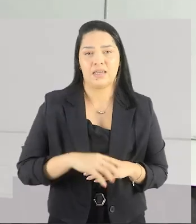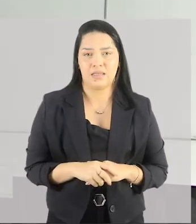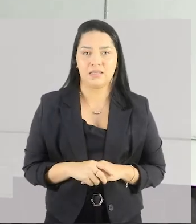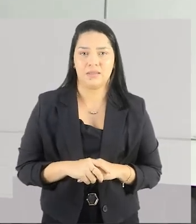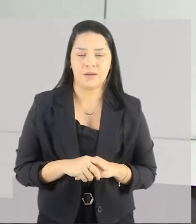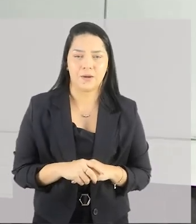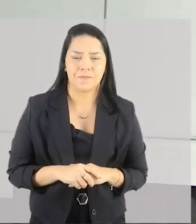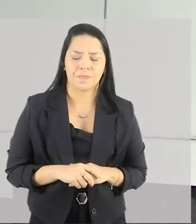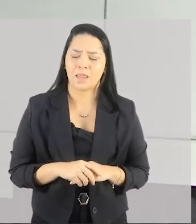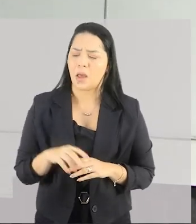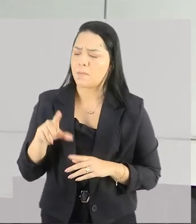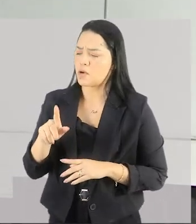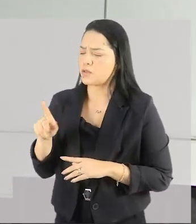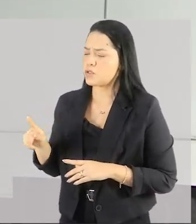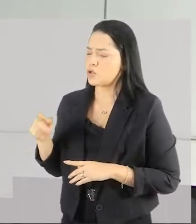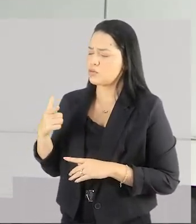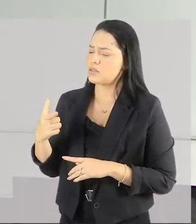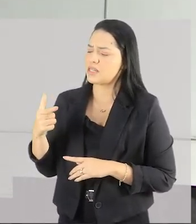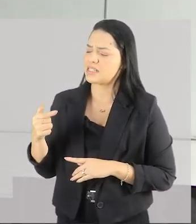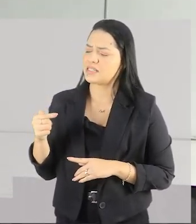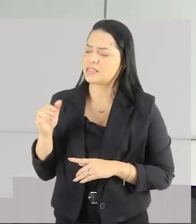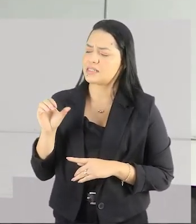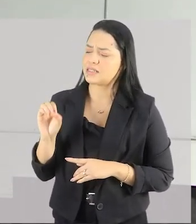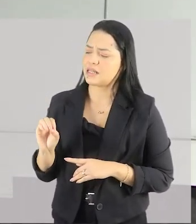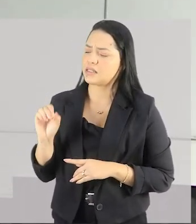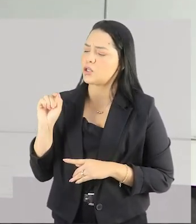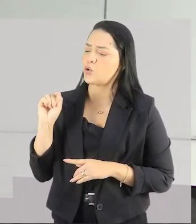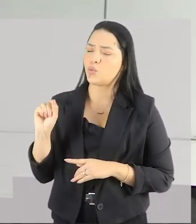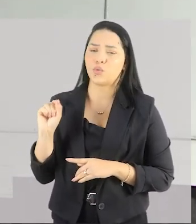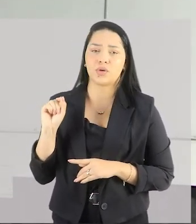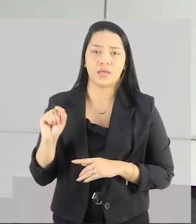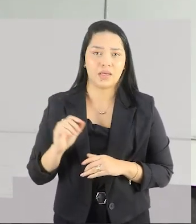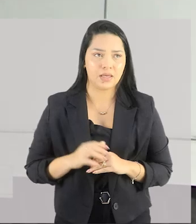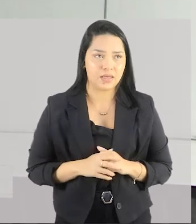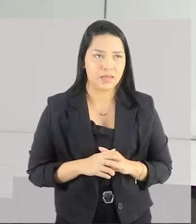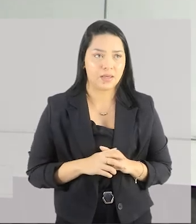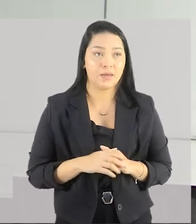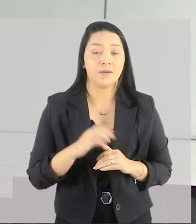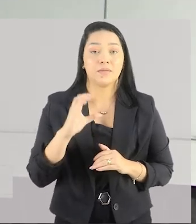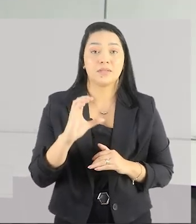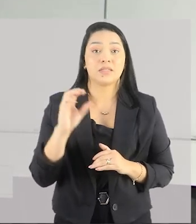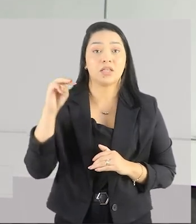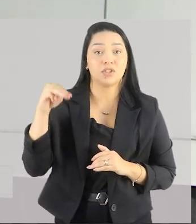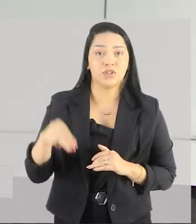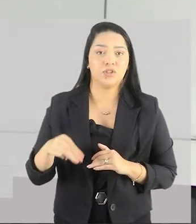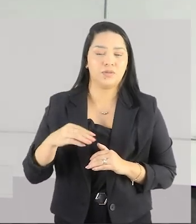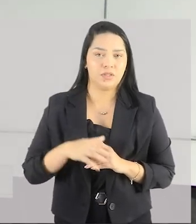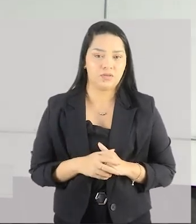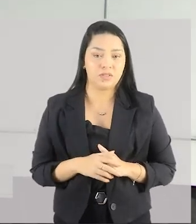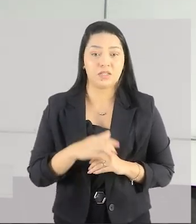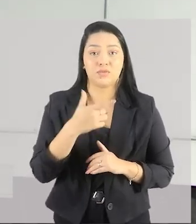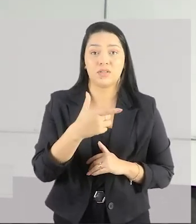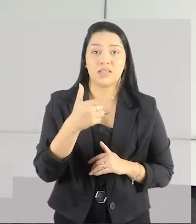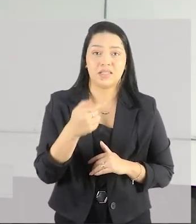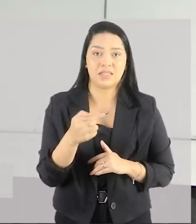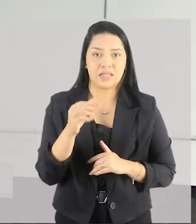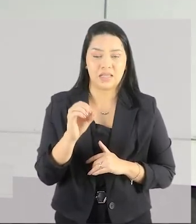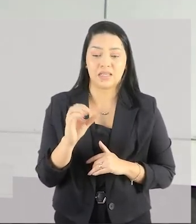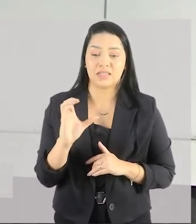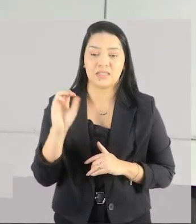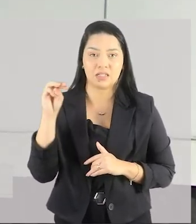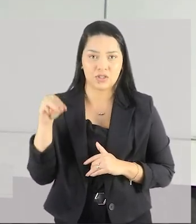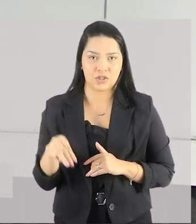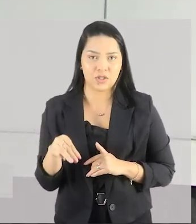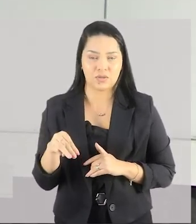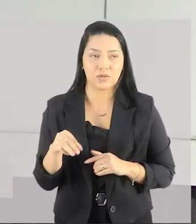270. Professor, 270 o quê? Centímetros. Esse 270 centímetros